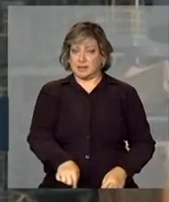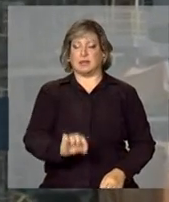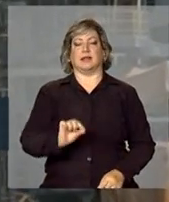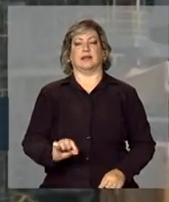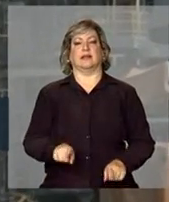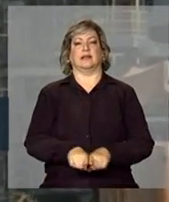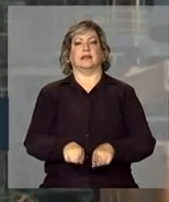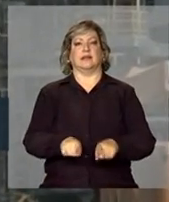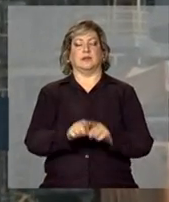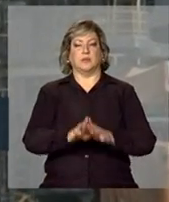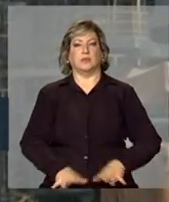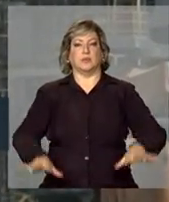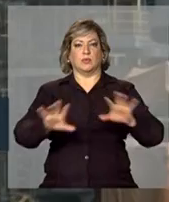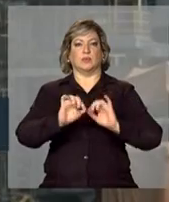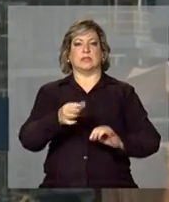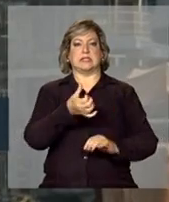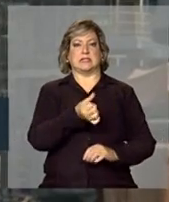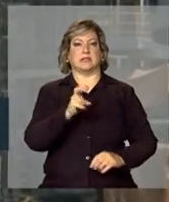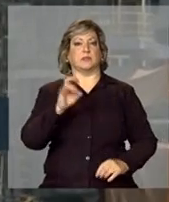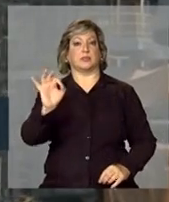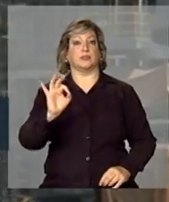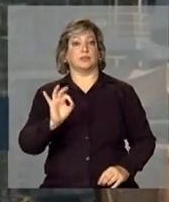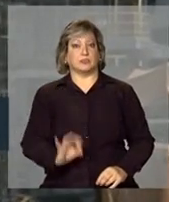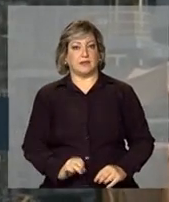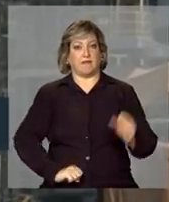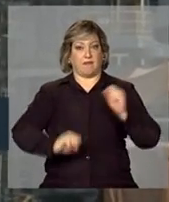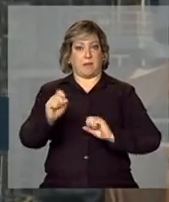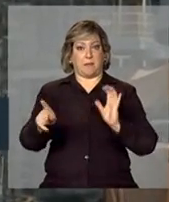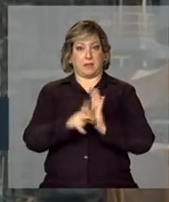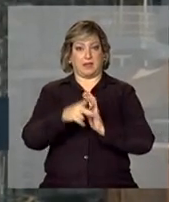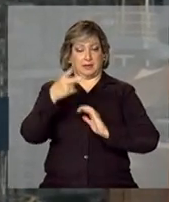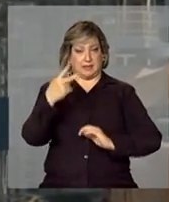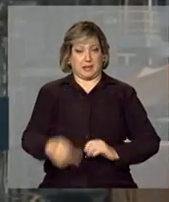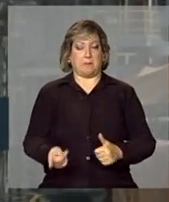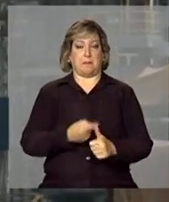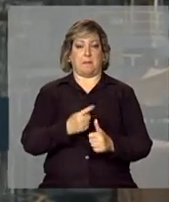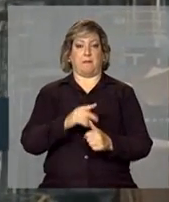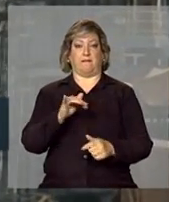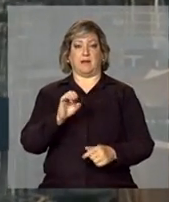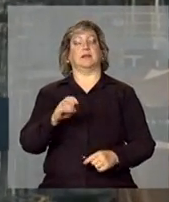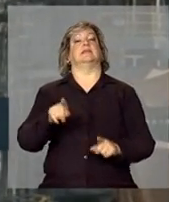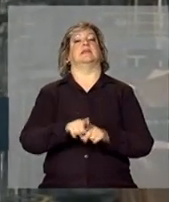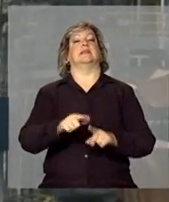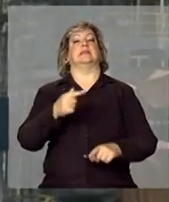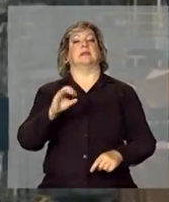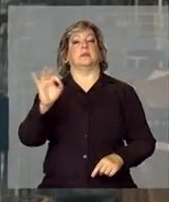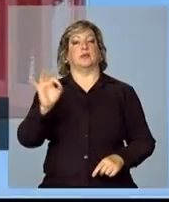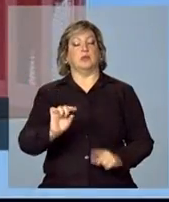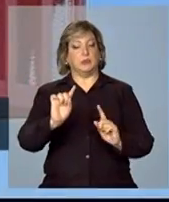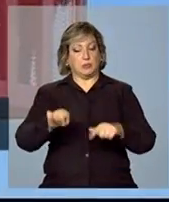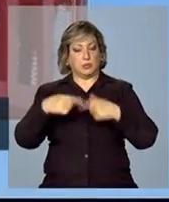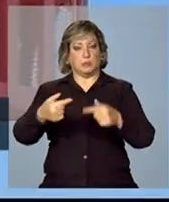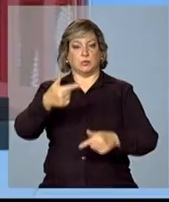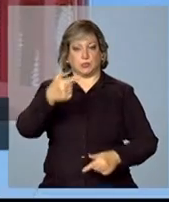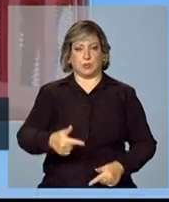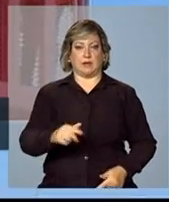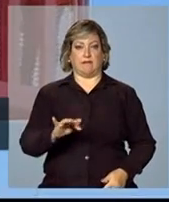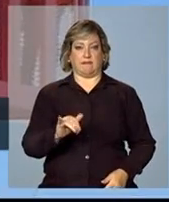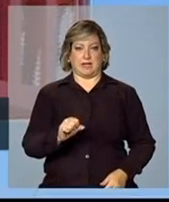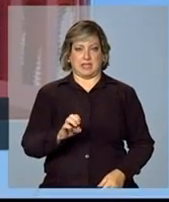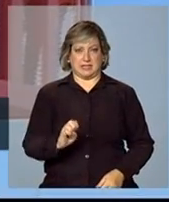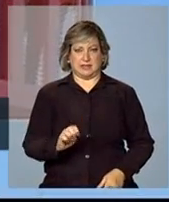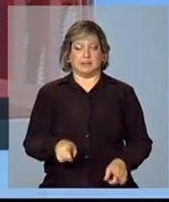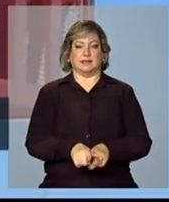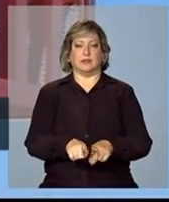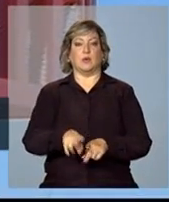nacionalização de 65% na primeira fase e 70% na segunda e com UTI